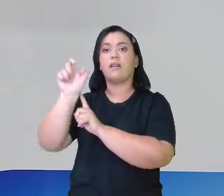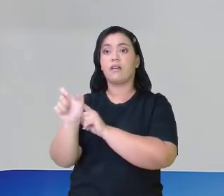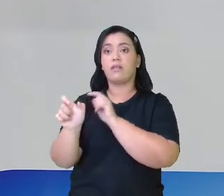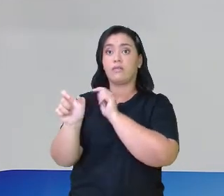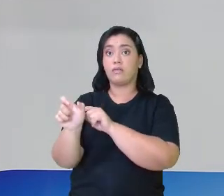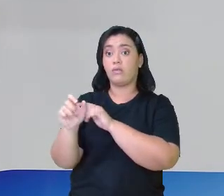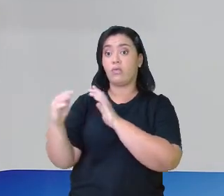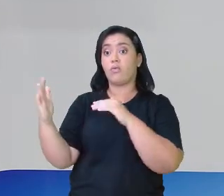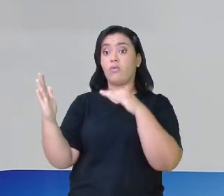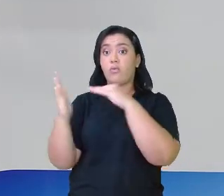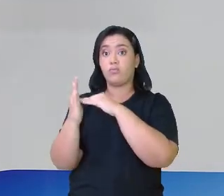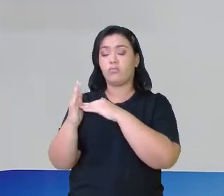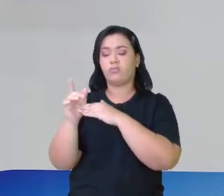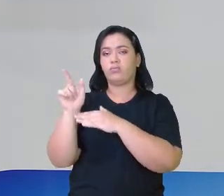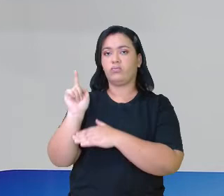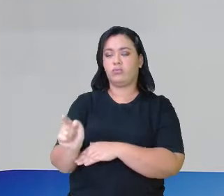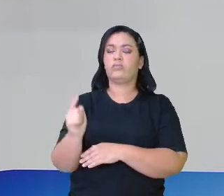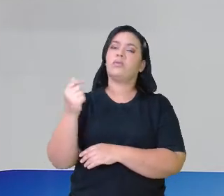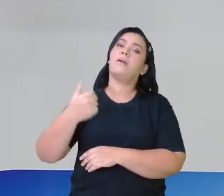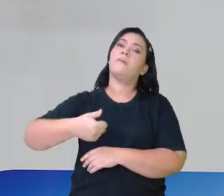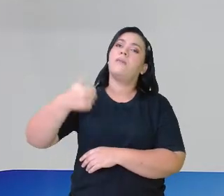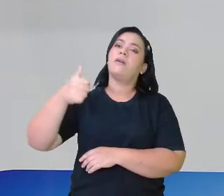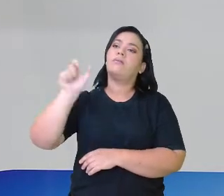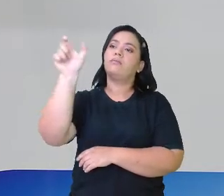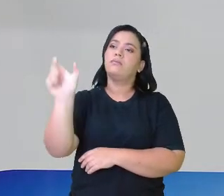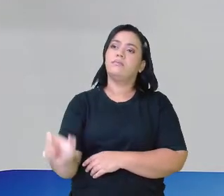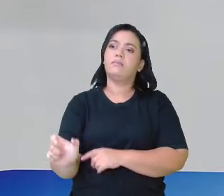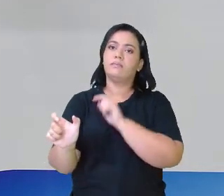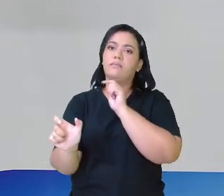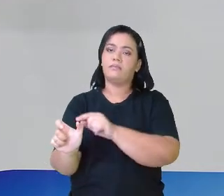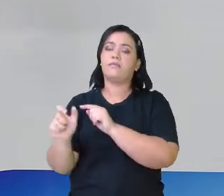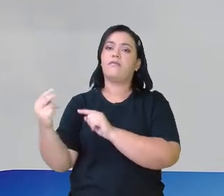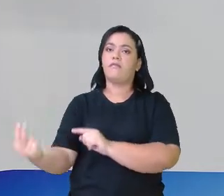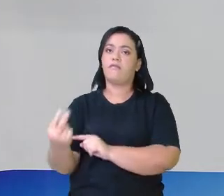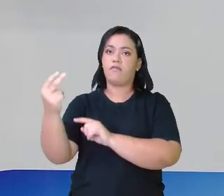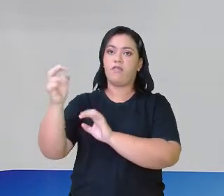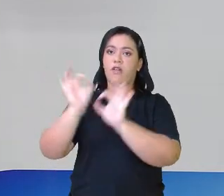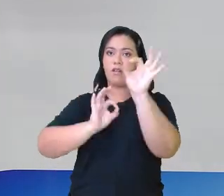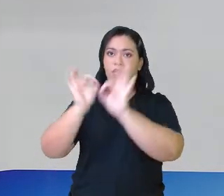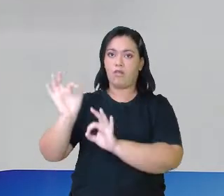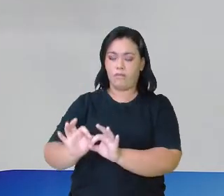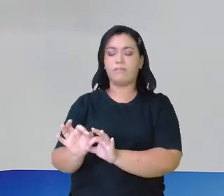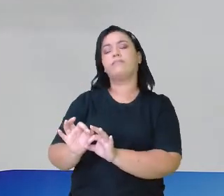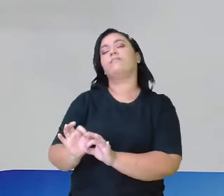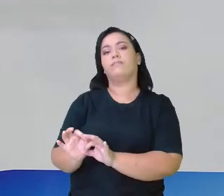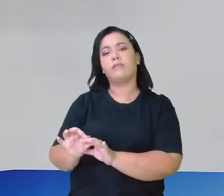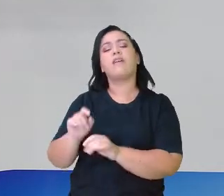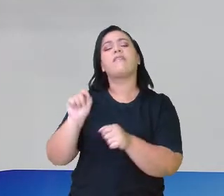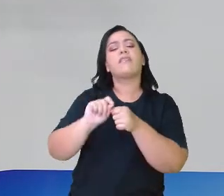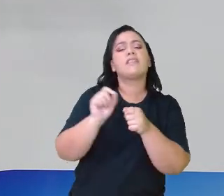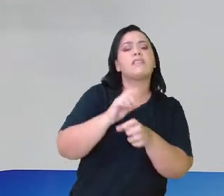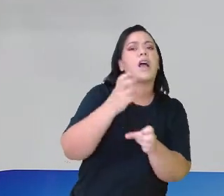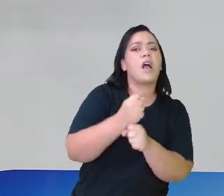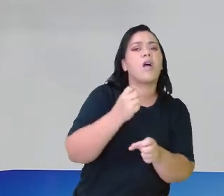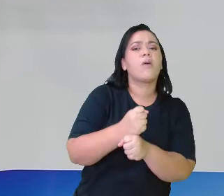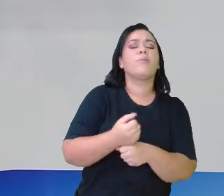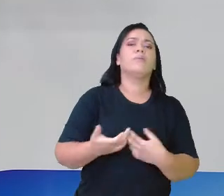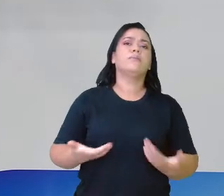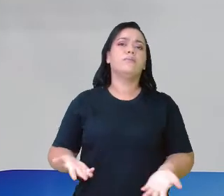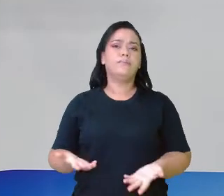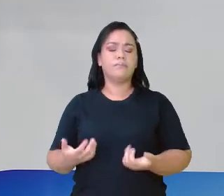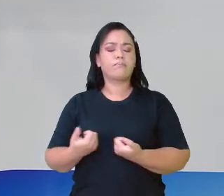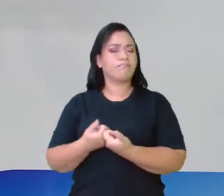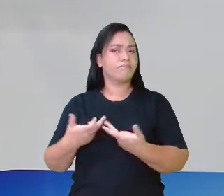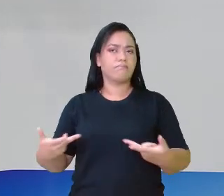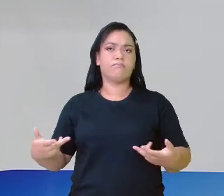o último número que a gente escreve aí, é o primeiro número que eles têm quando você armar uma conta, quando você for aí, ó, armar sua operação